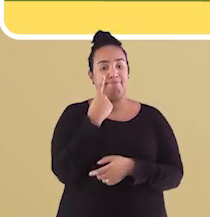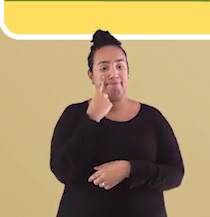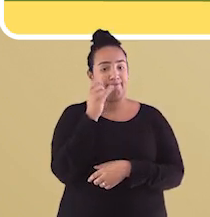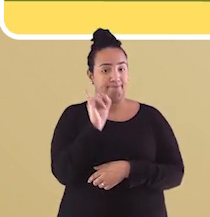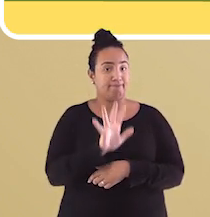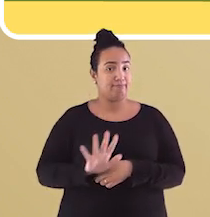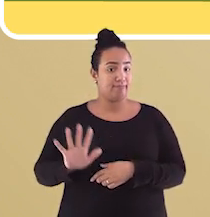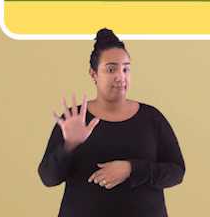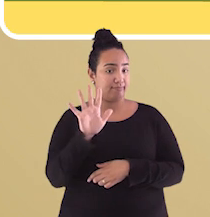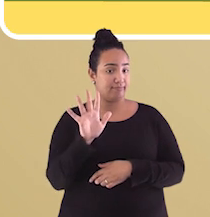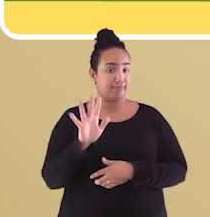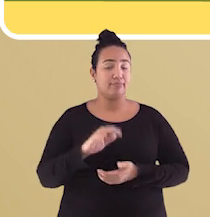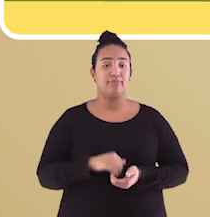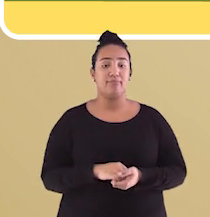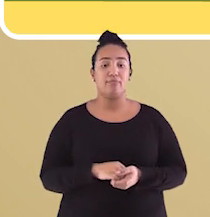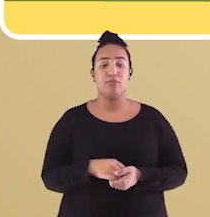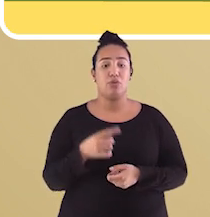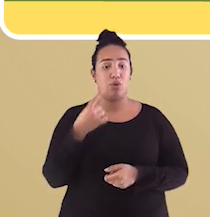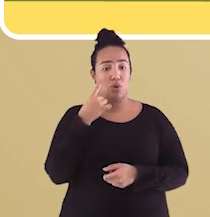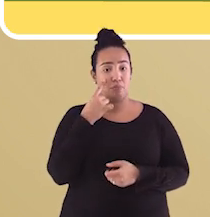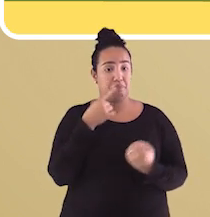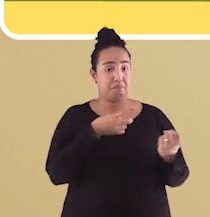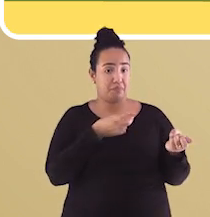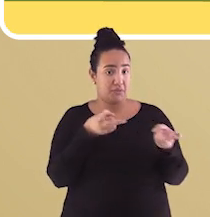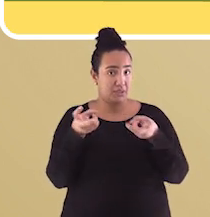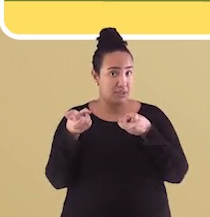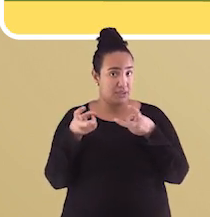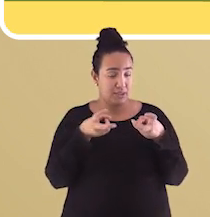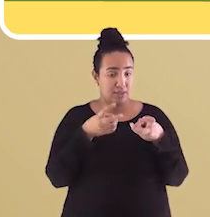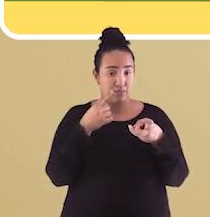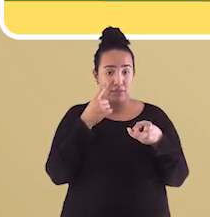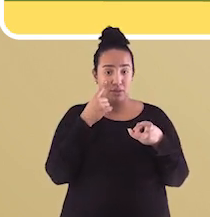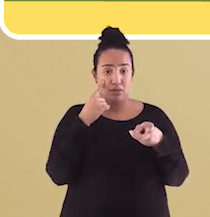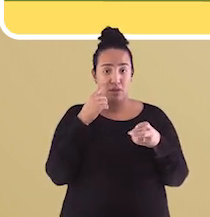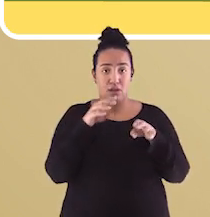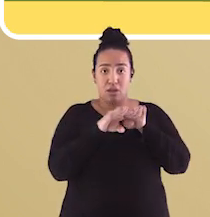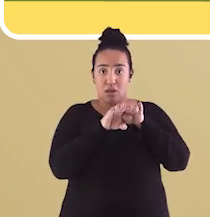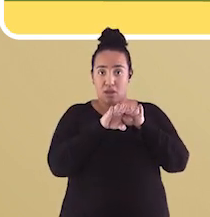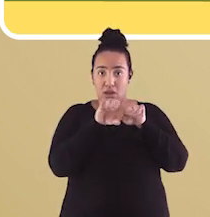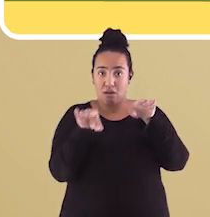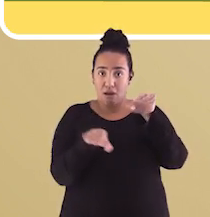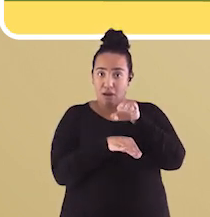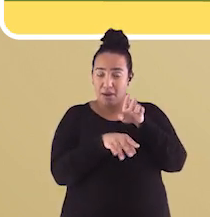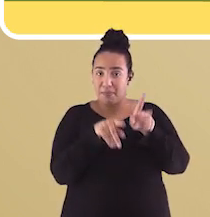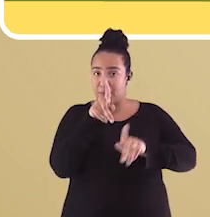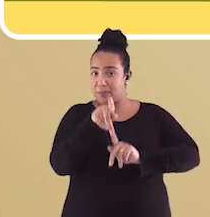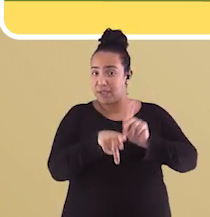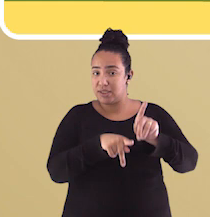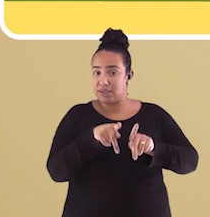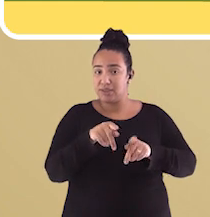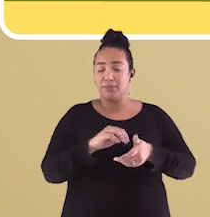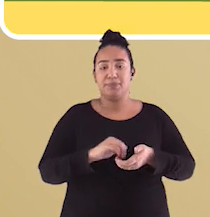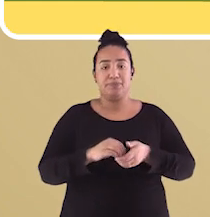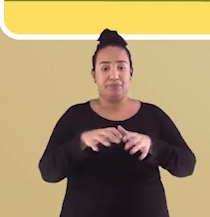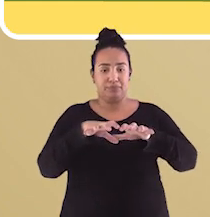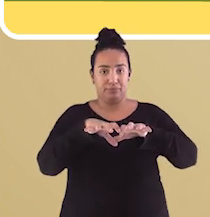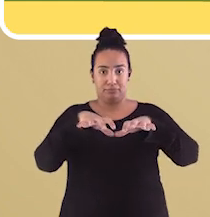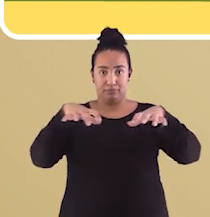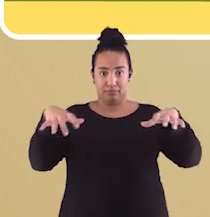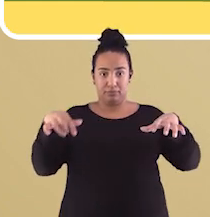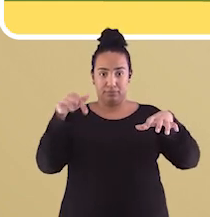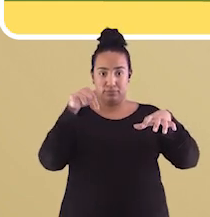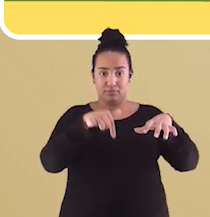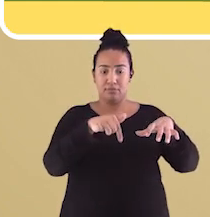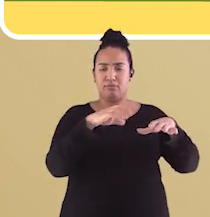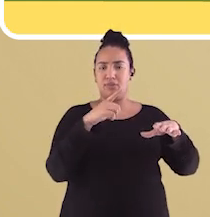imagem que você pode ver, onde podemos observar a grande desigualdade urbana no país, onde de um lado